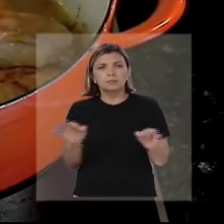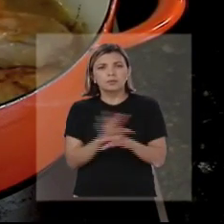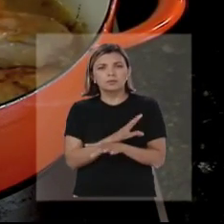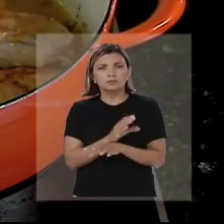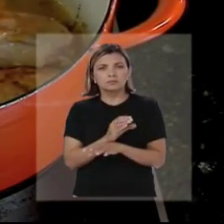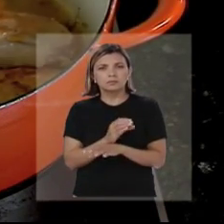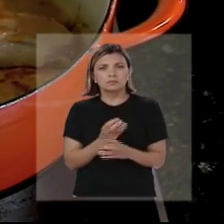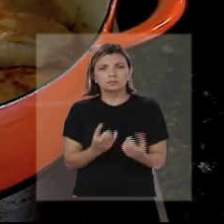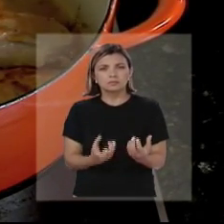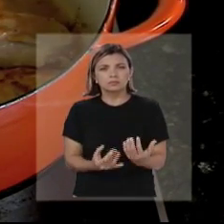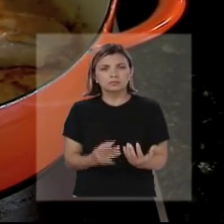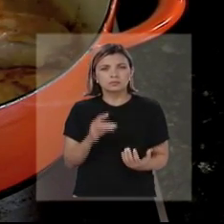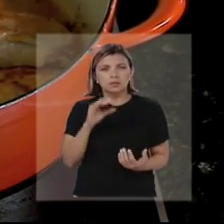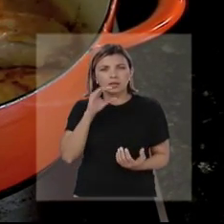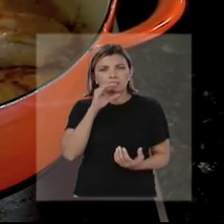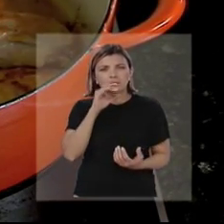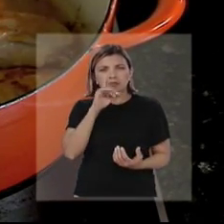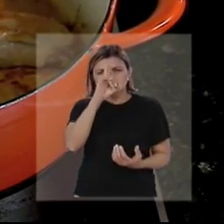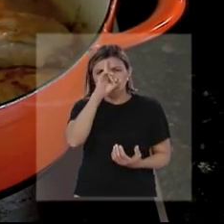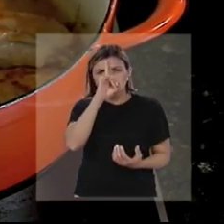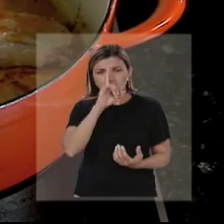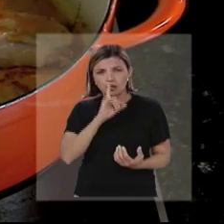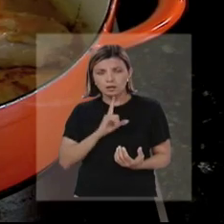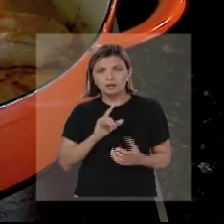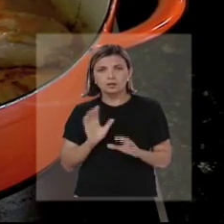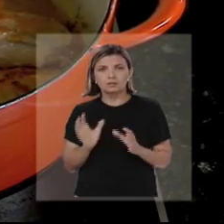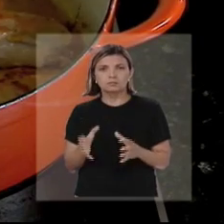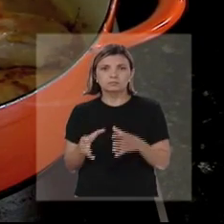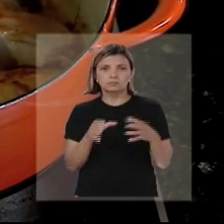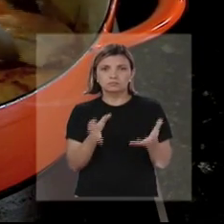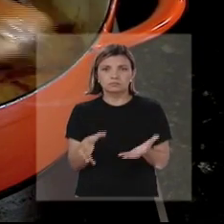Quando estiver bem douradinho, é só reservar o frango.